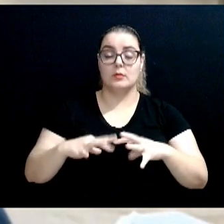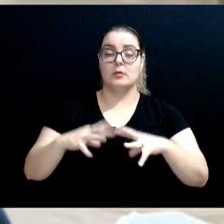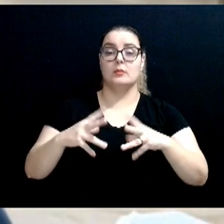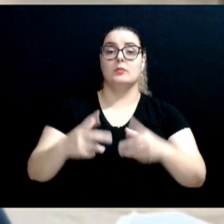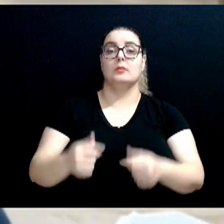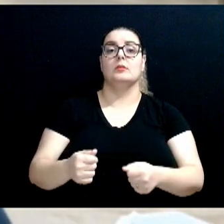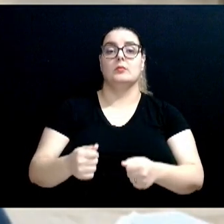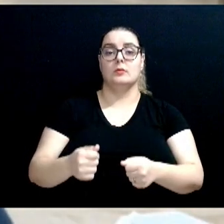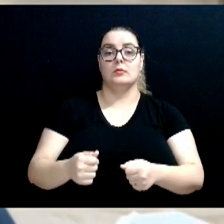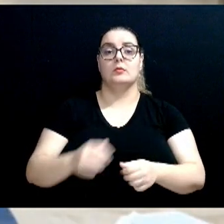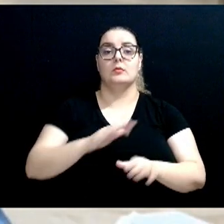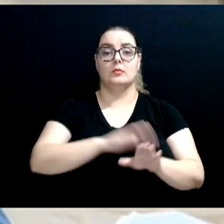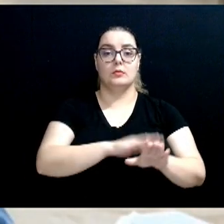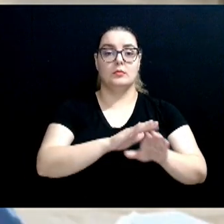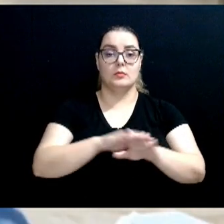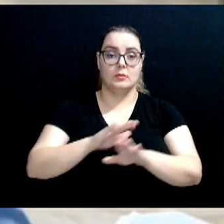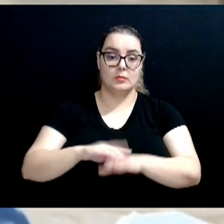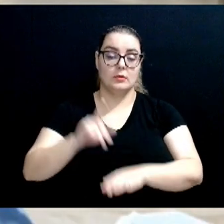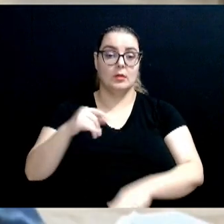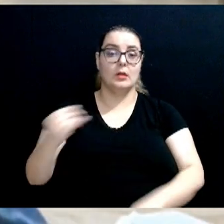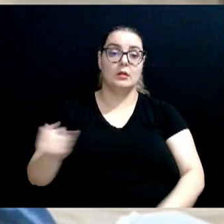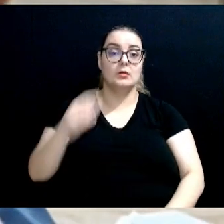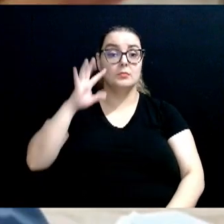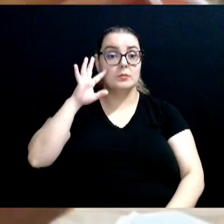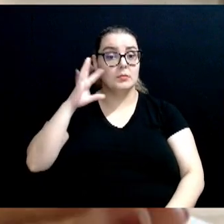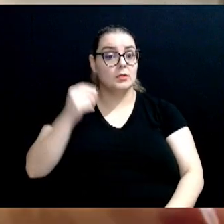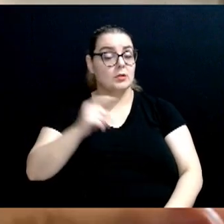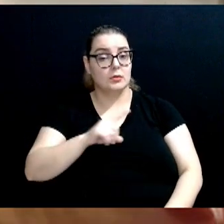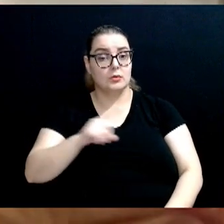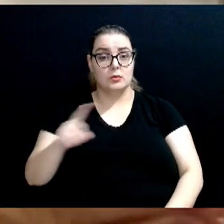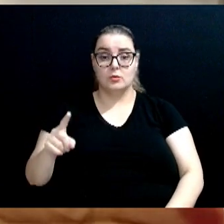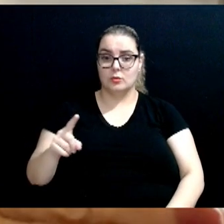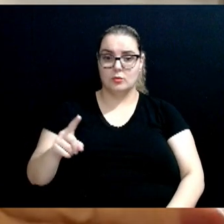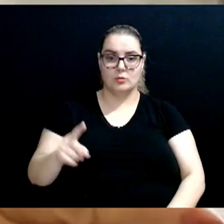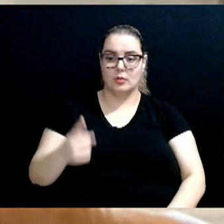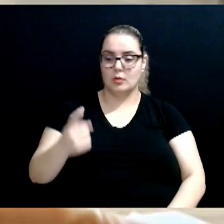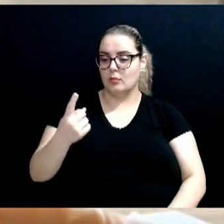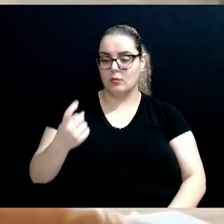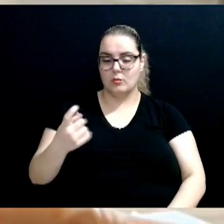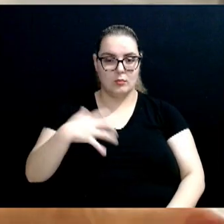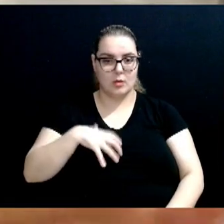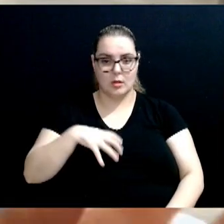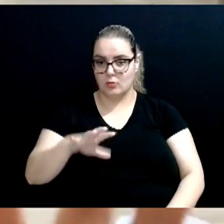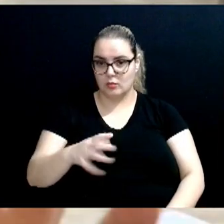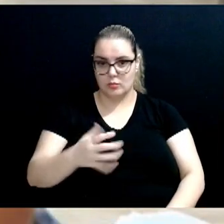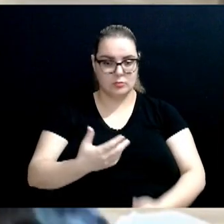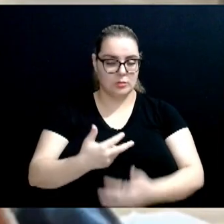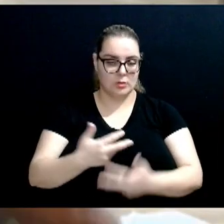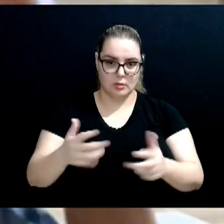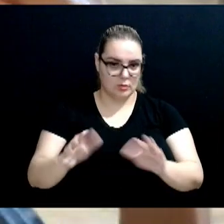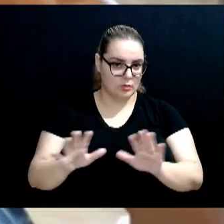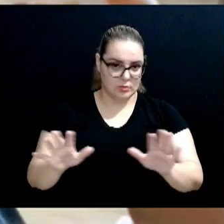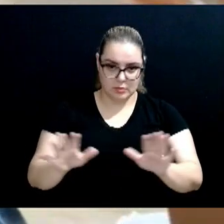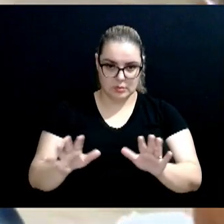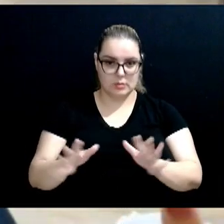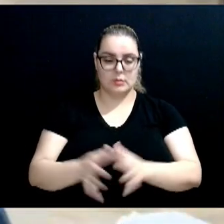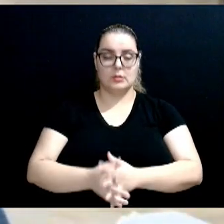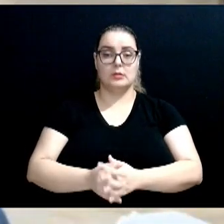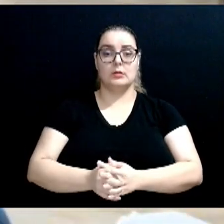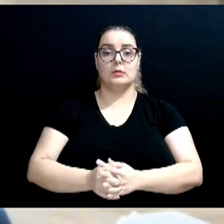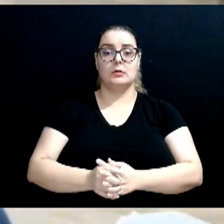importantes para a gente compreender que não é acerca de uma única coisa. Né?